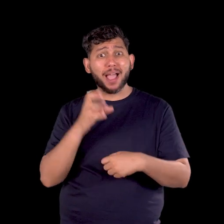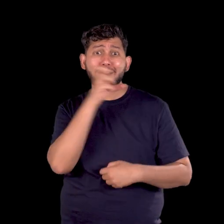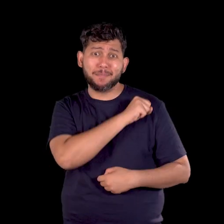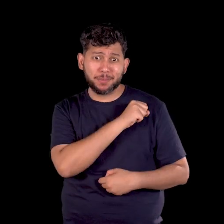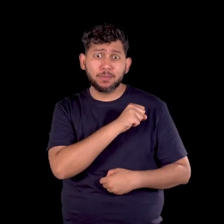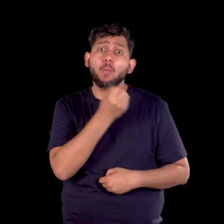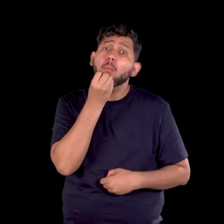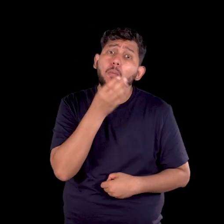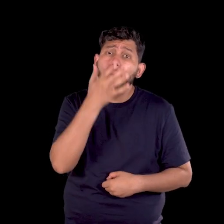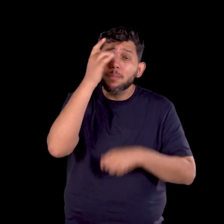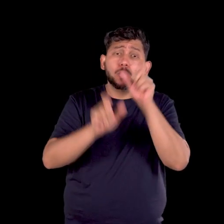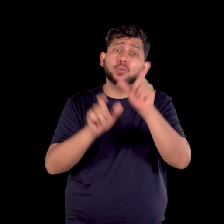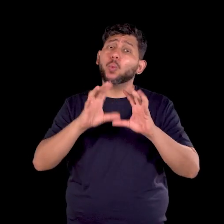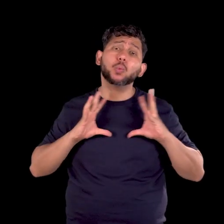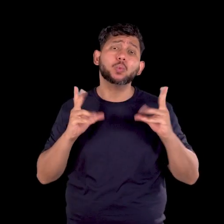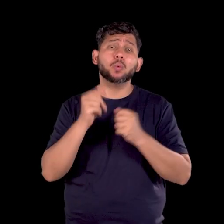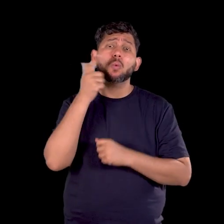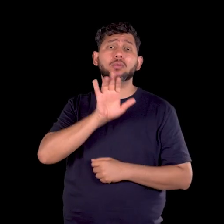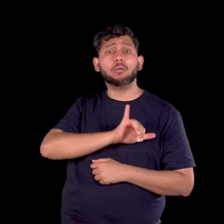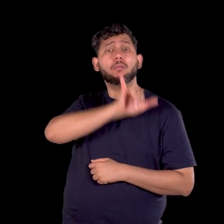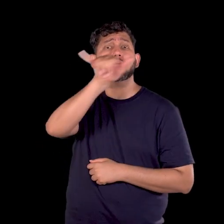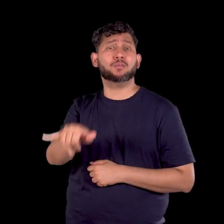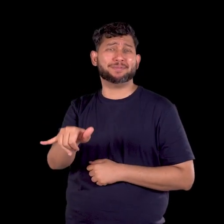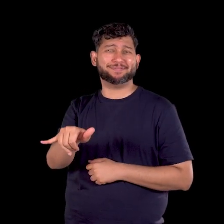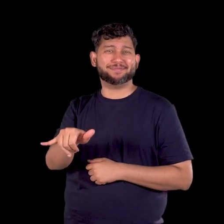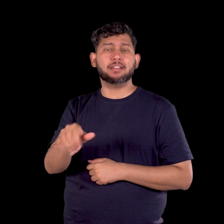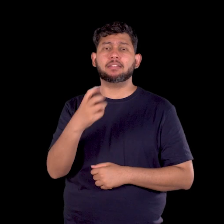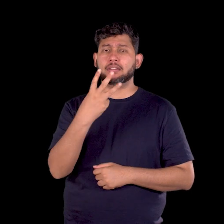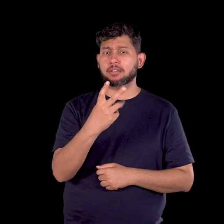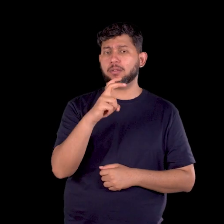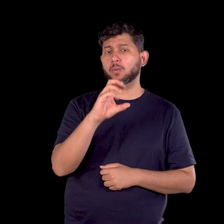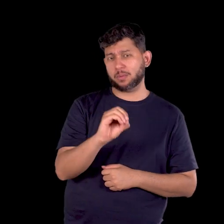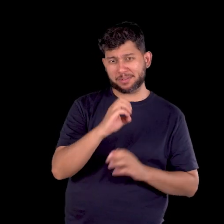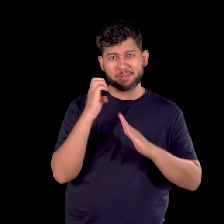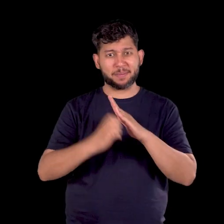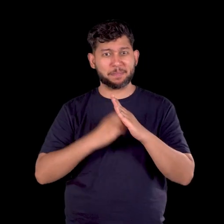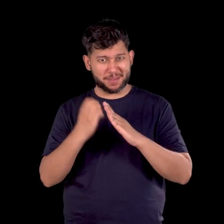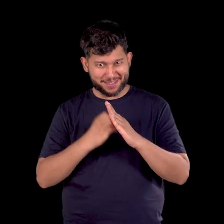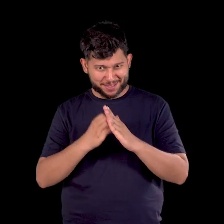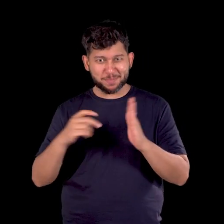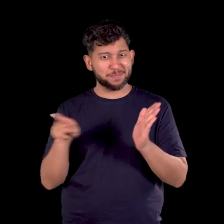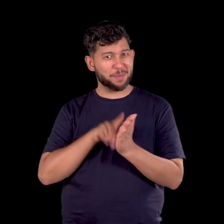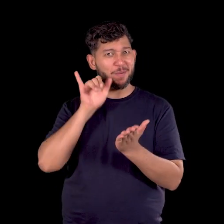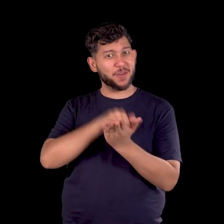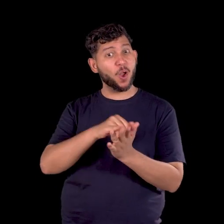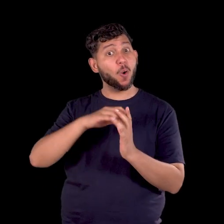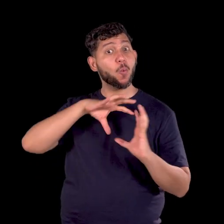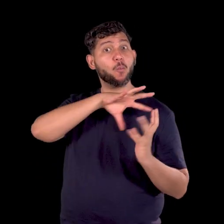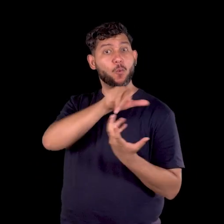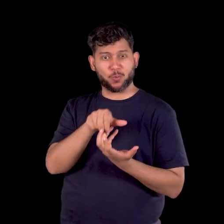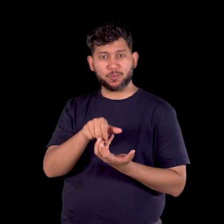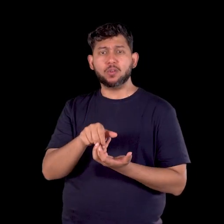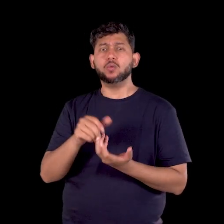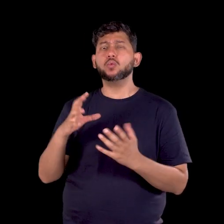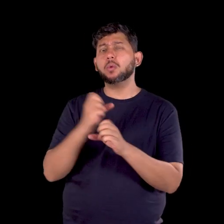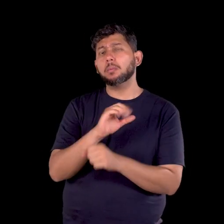de transporte foi democratizado e voar ficou mais fácil para toda a população. Existem mais de 350